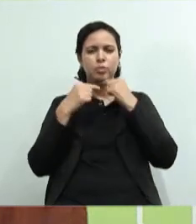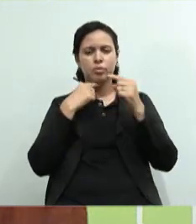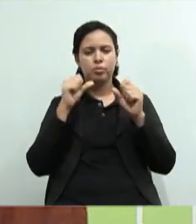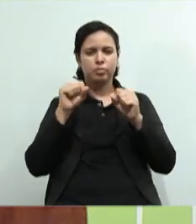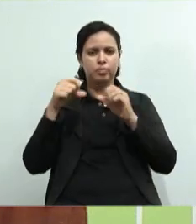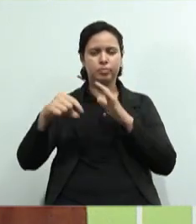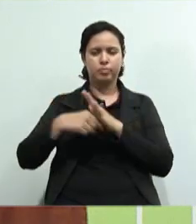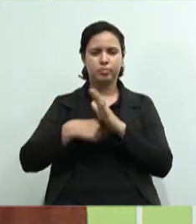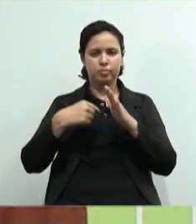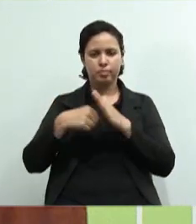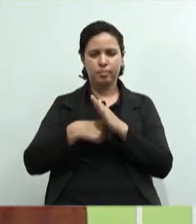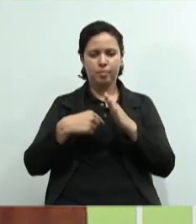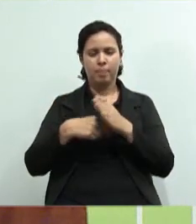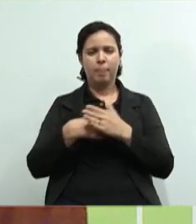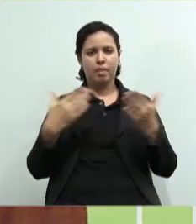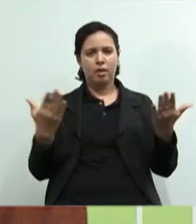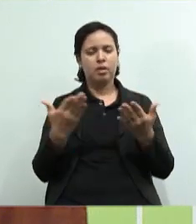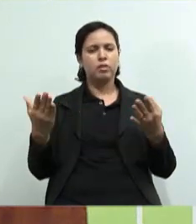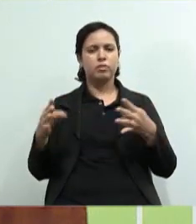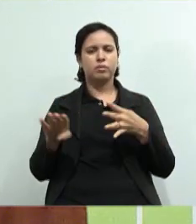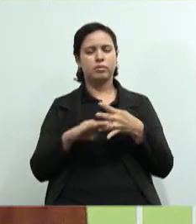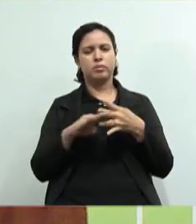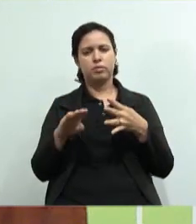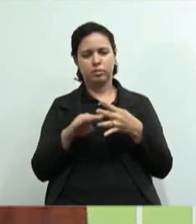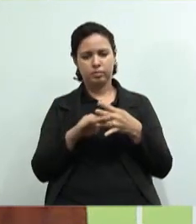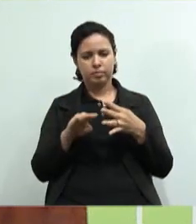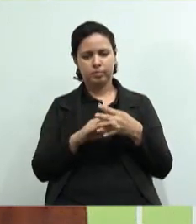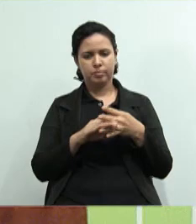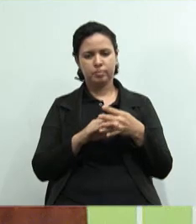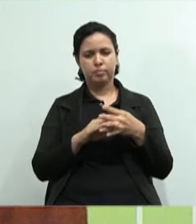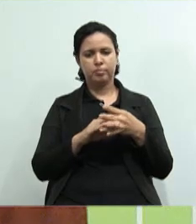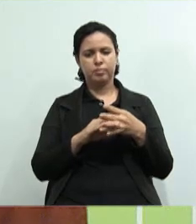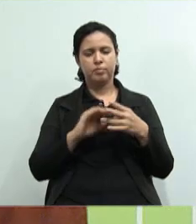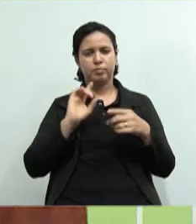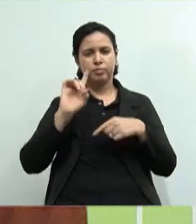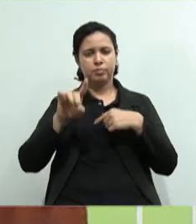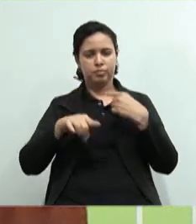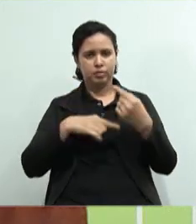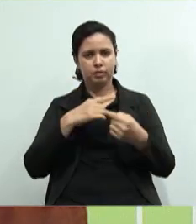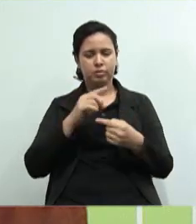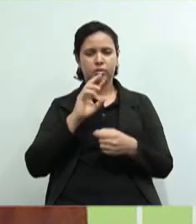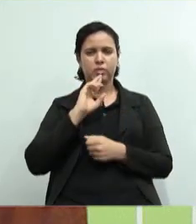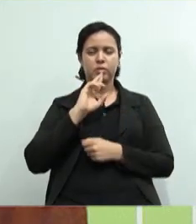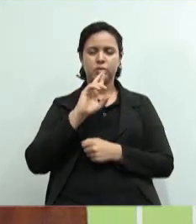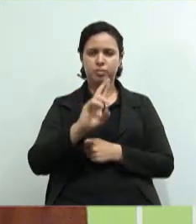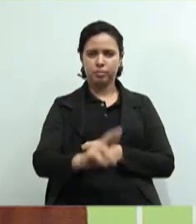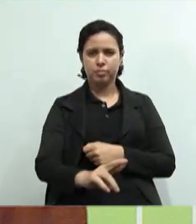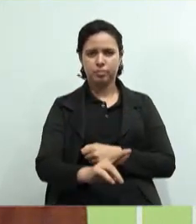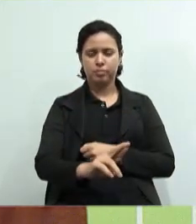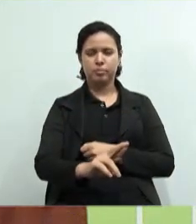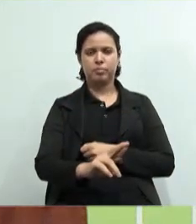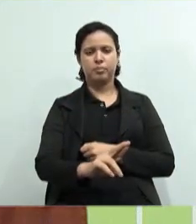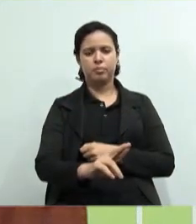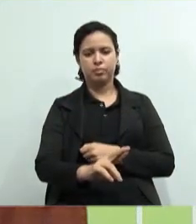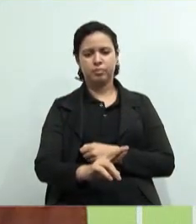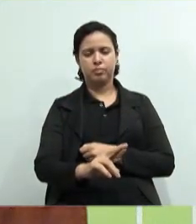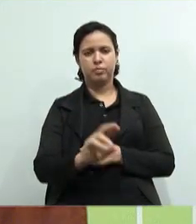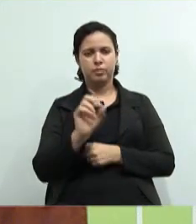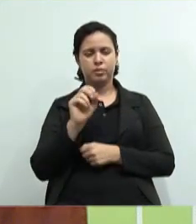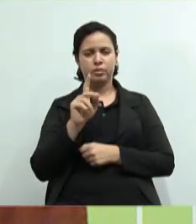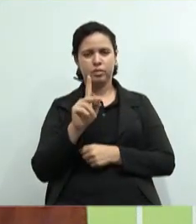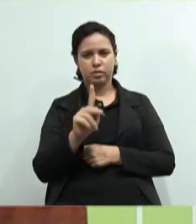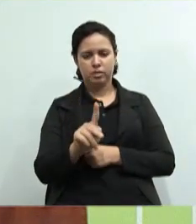para a gente. Agora nós vamos dar aquele intervalo para vocês poderem fazer as nossas atividades